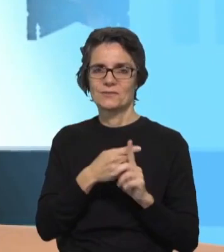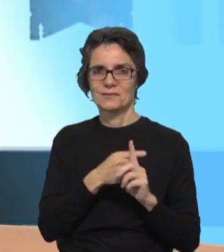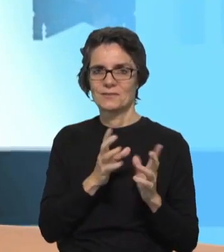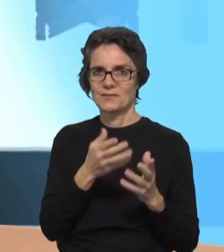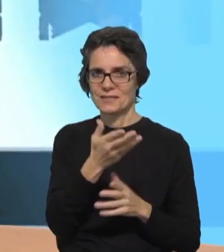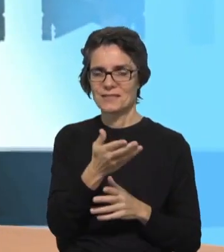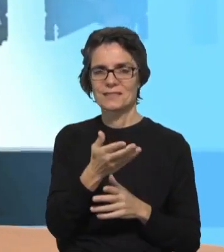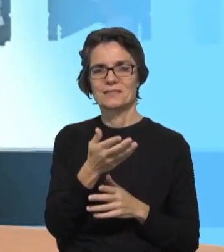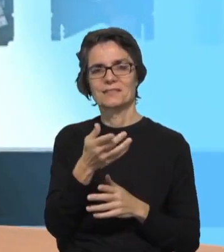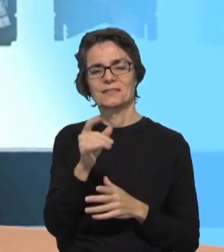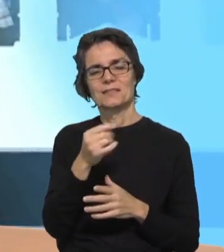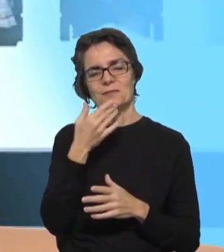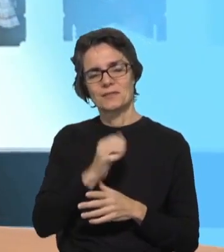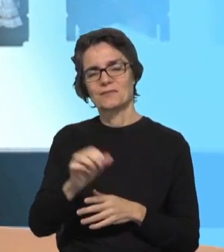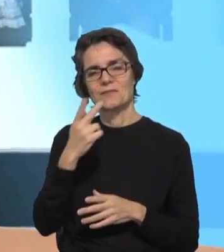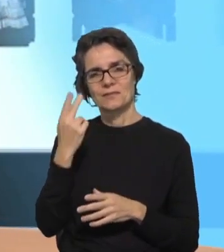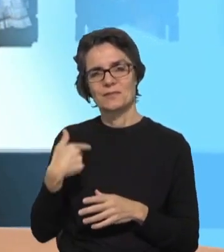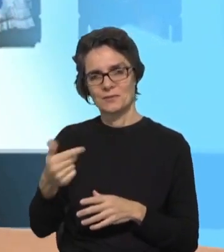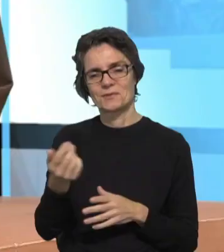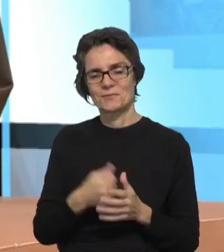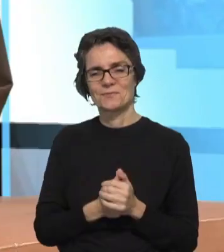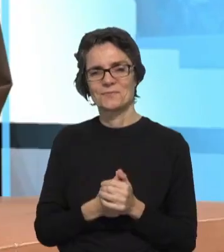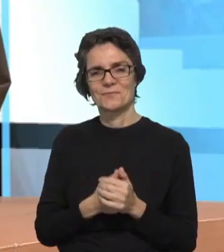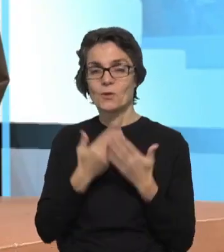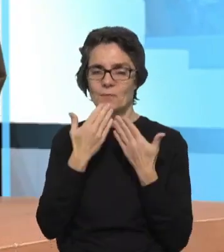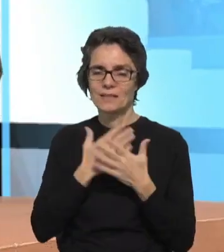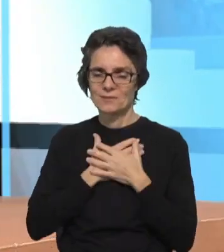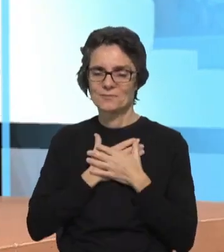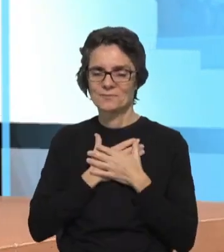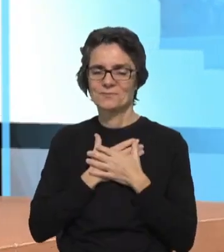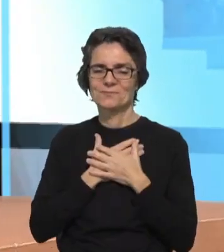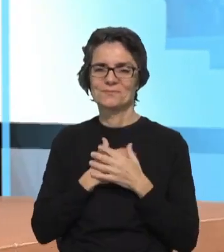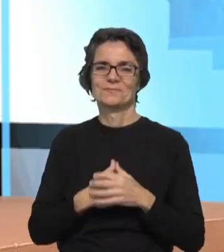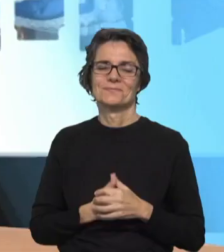sobretudo, da vossa experiência de vida que continua. Muito obrigado. Eu que agradeço, muito obrigado. Muito obrigado por ter estado connosco.